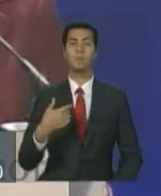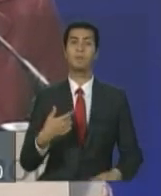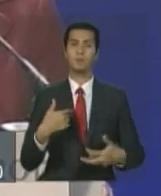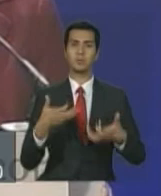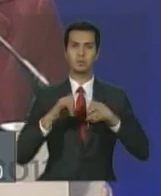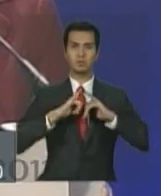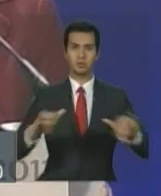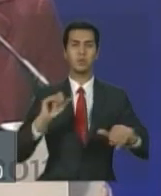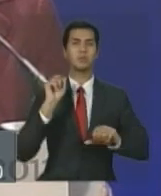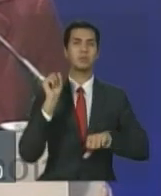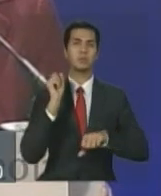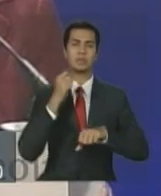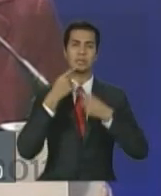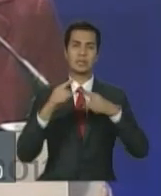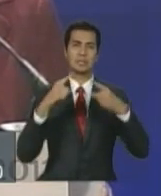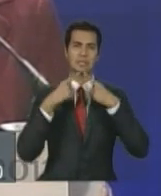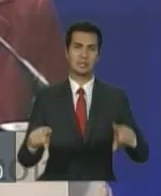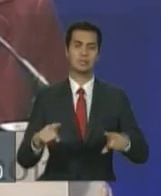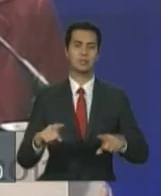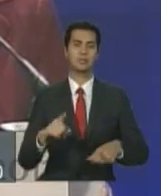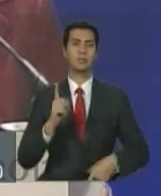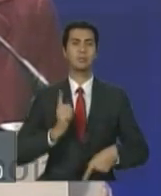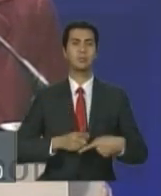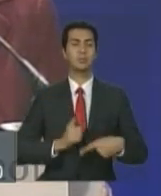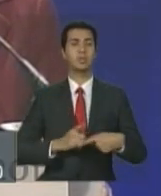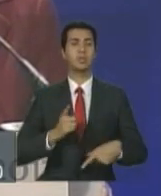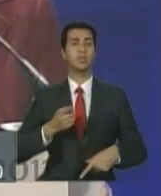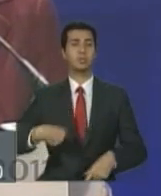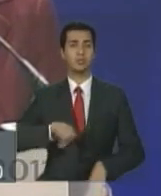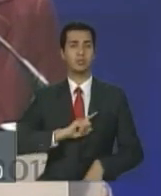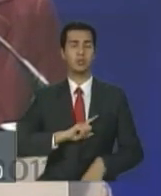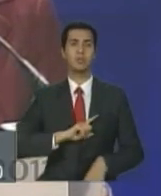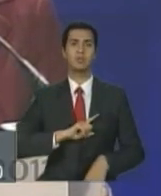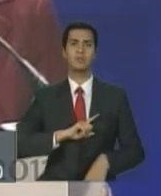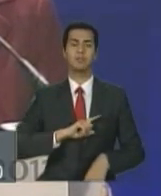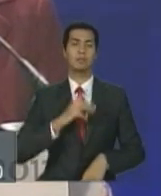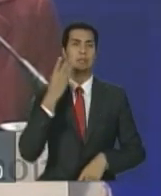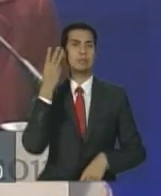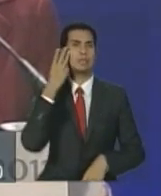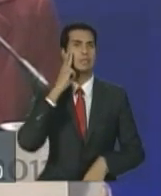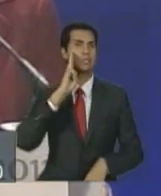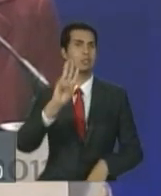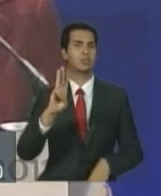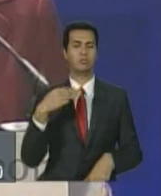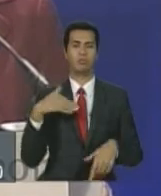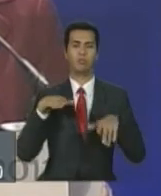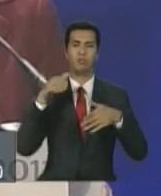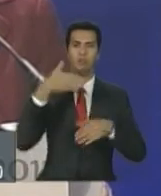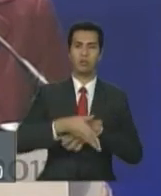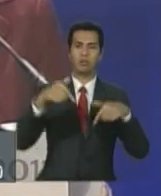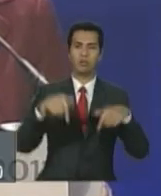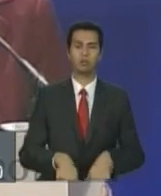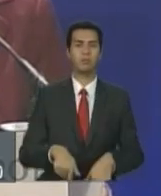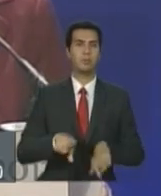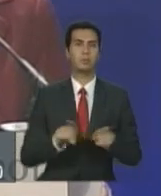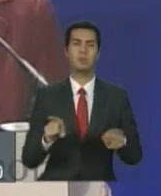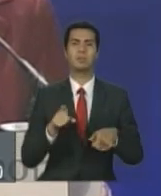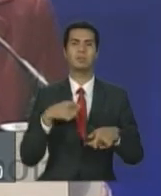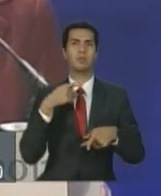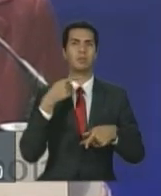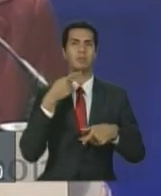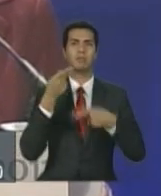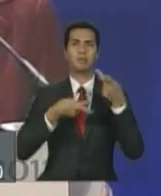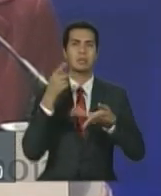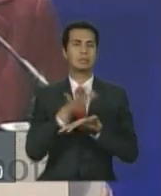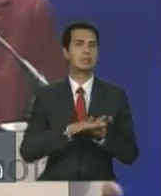passamos 3 dias absolutamente no escuro sobre todos os seus encontros bilaterais, algum deles importantes, que eu gostaria que a senhora